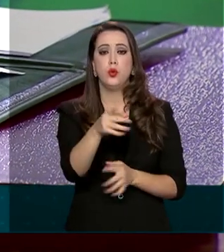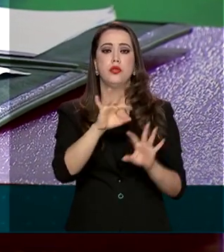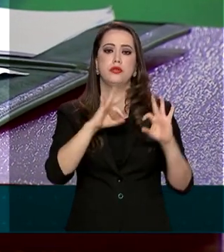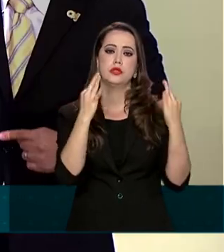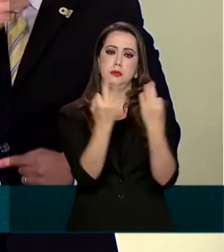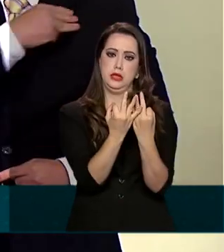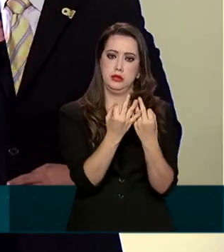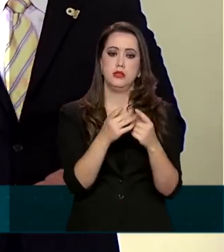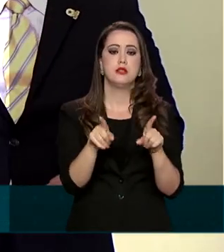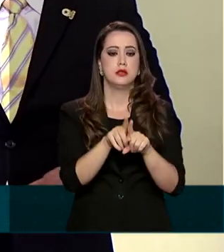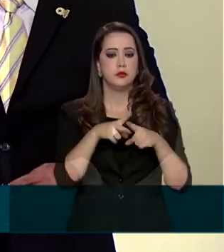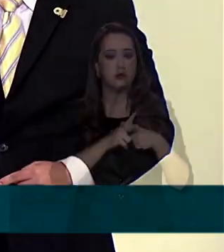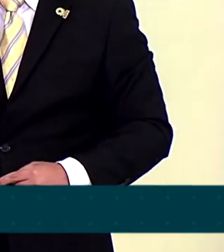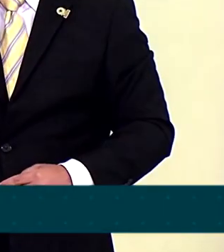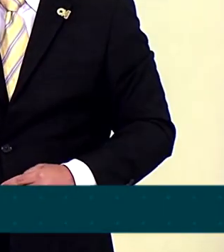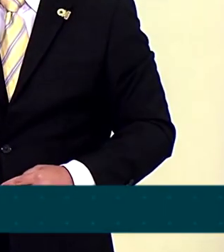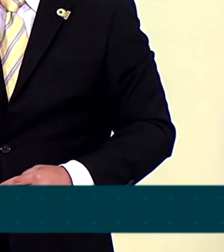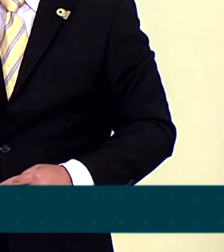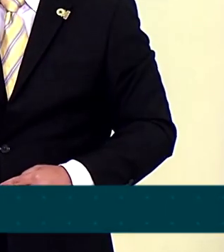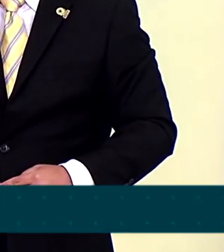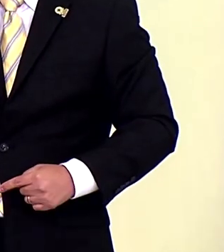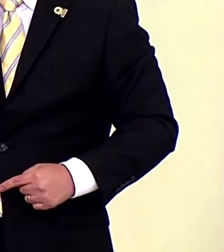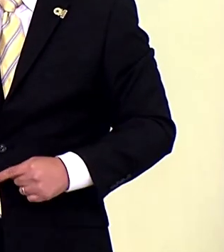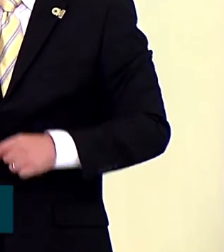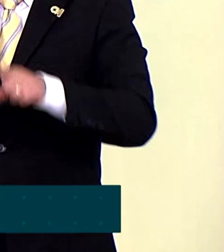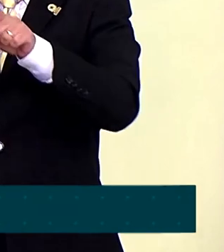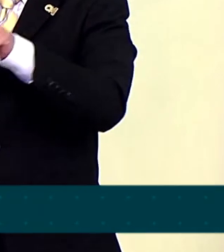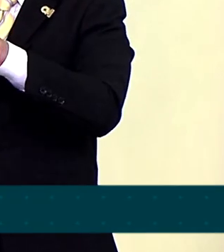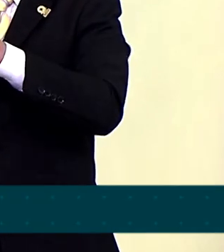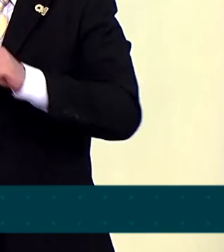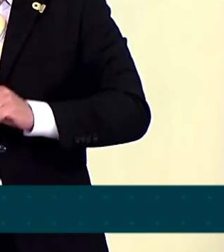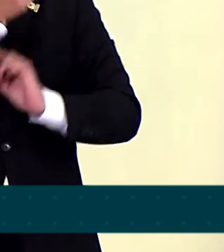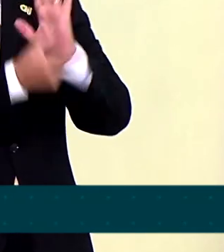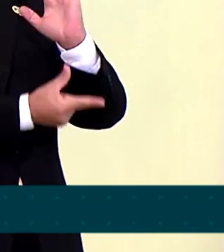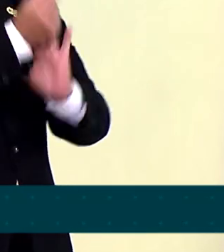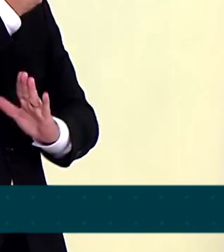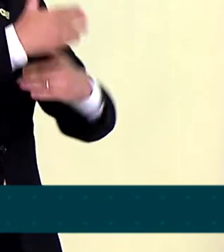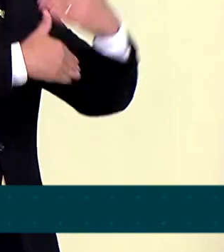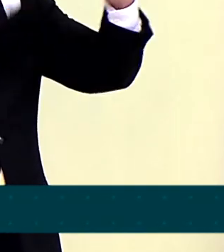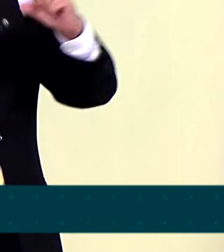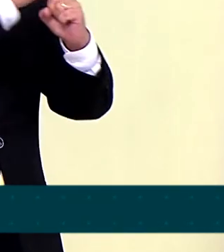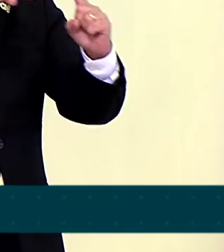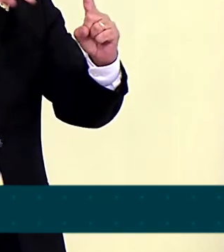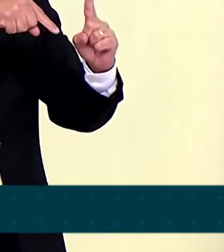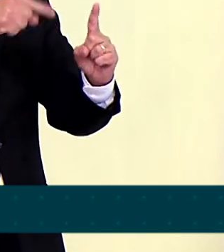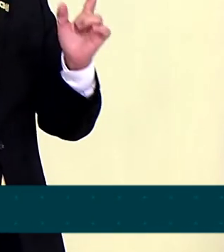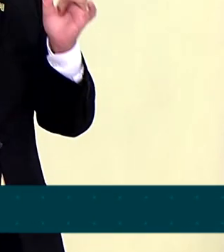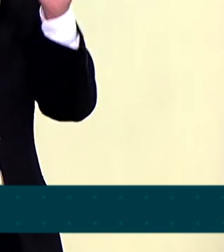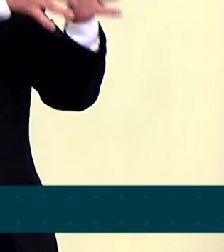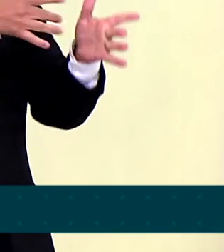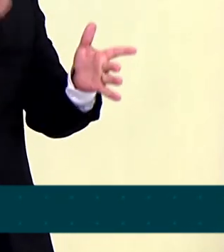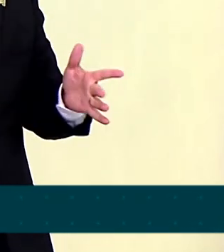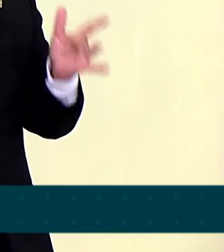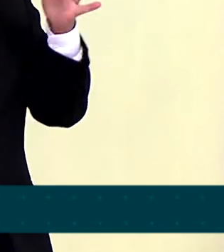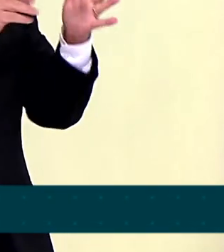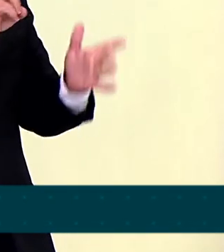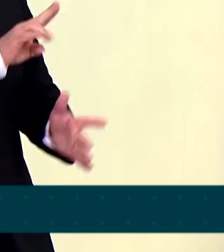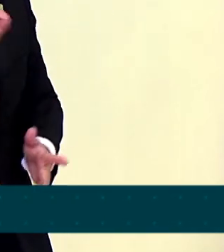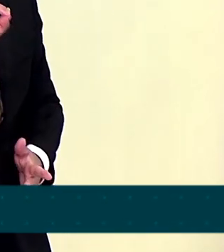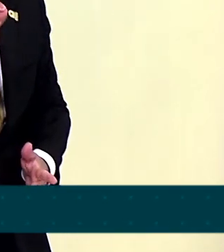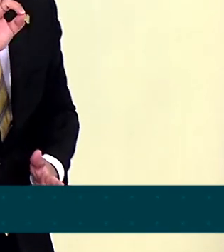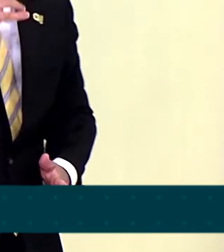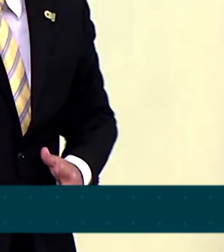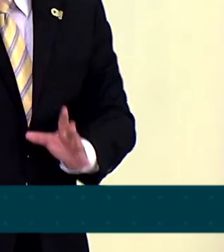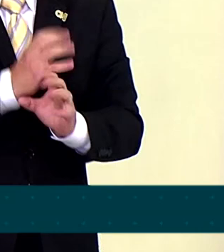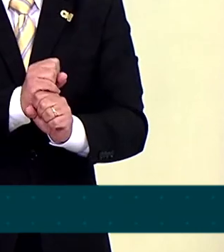moradias. Há um fundo que é o Fundo de Desenvolvimento Social. Esse fundo tinha recursos que não estavam sendo utilizados, cerca de